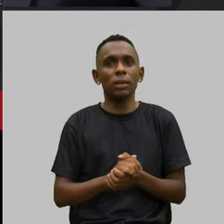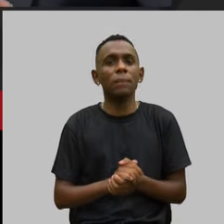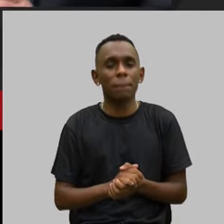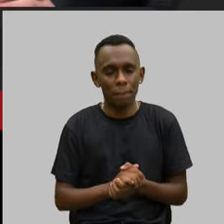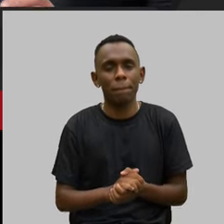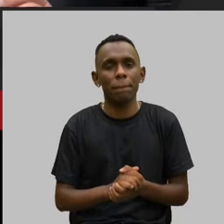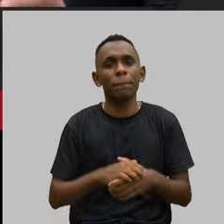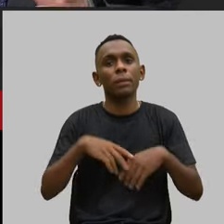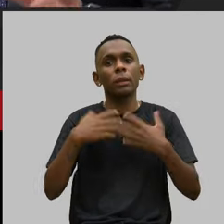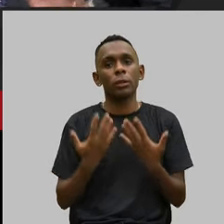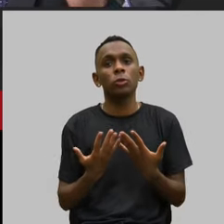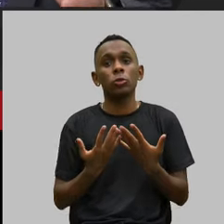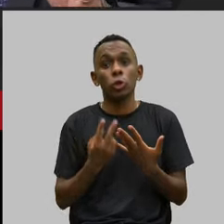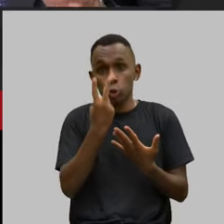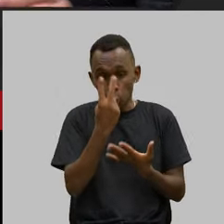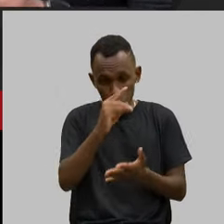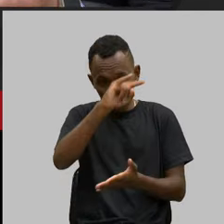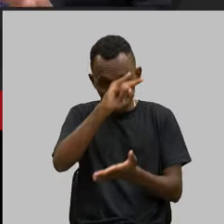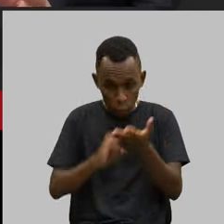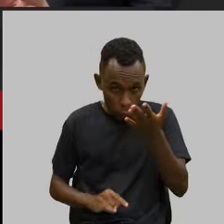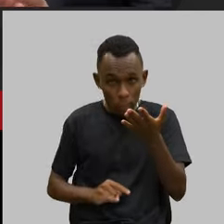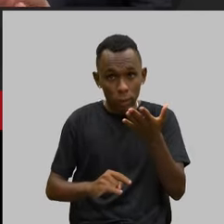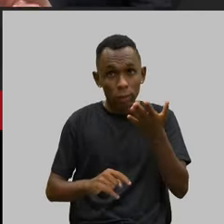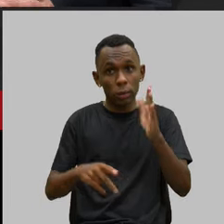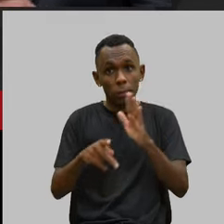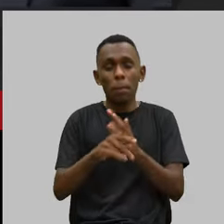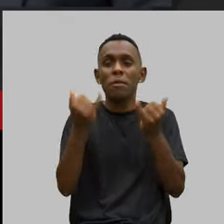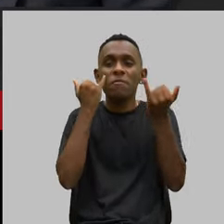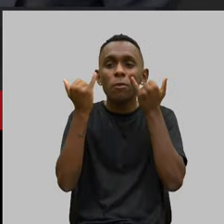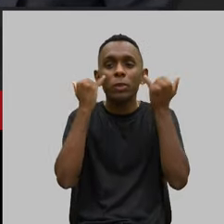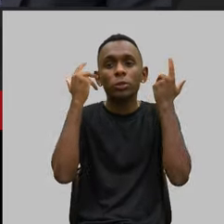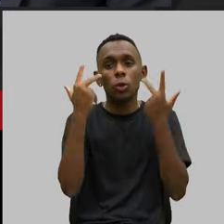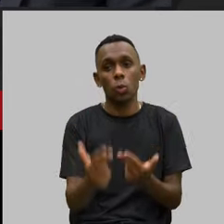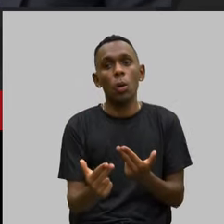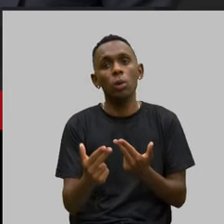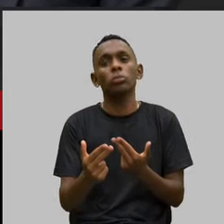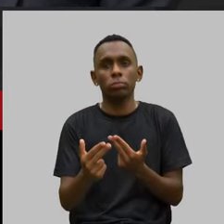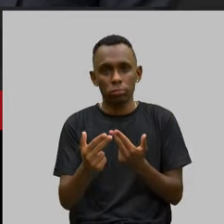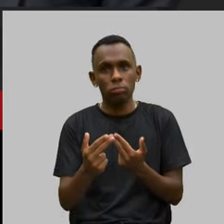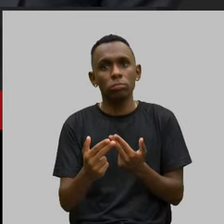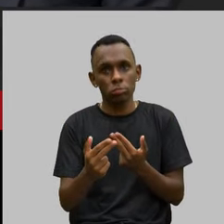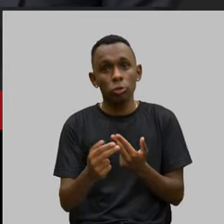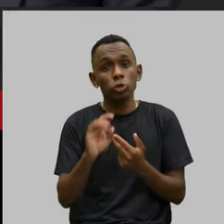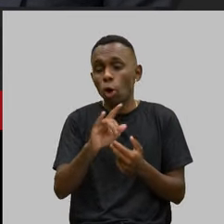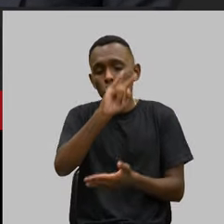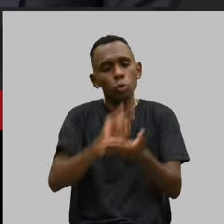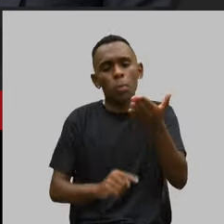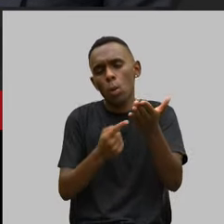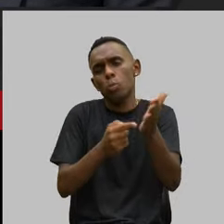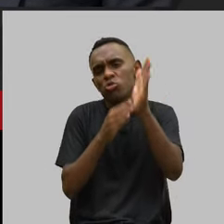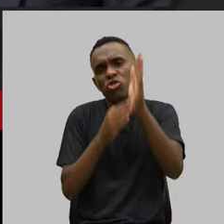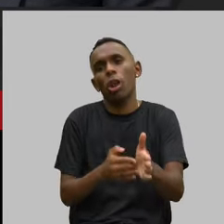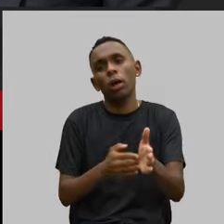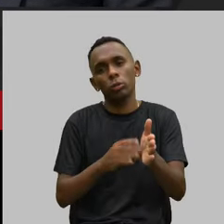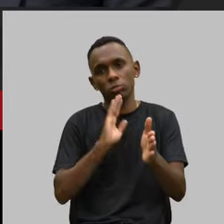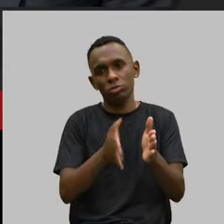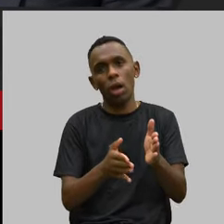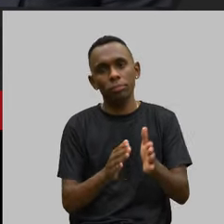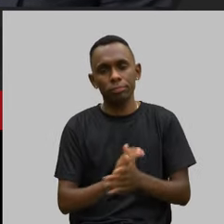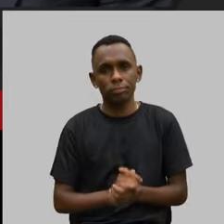mandar dois documentos distintos com a mesma informação ele está mandando um só né isso